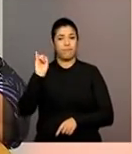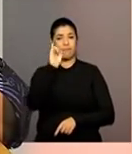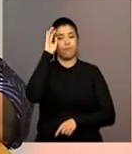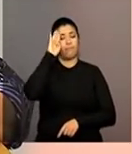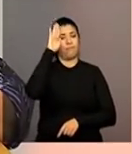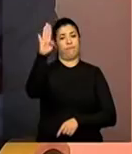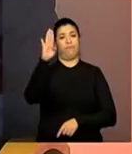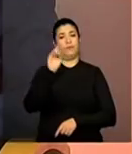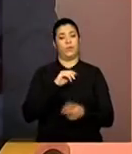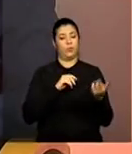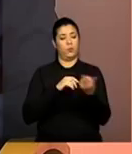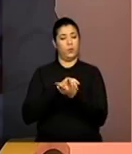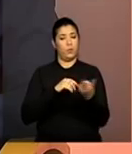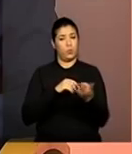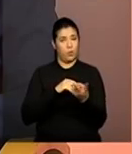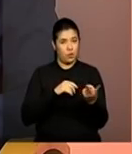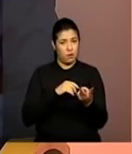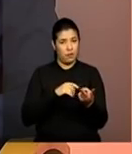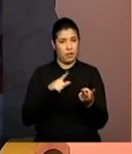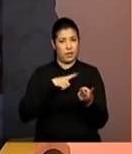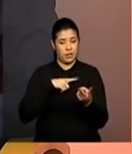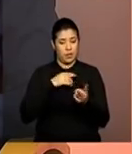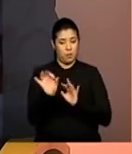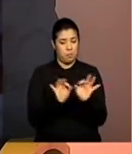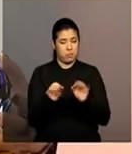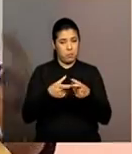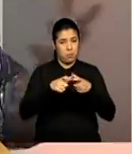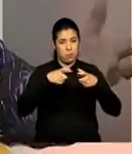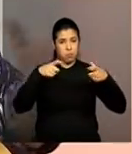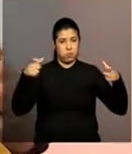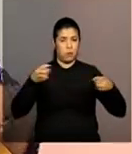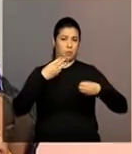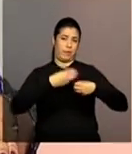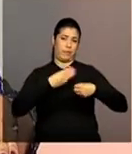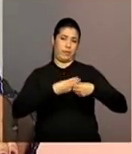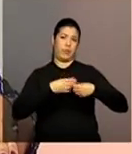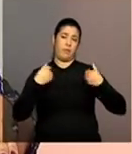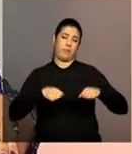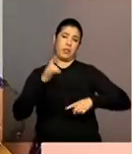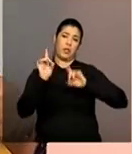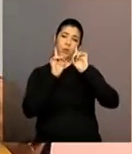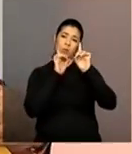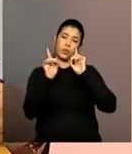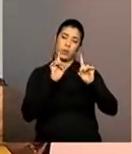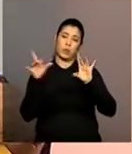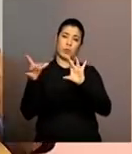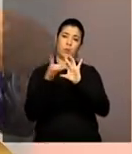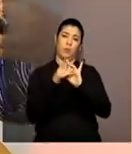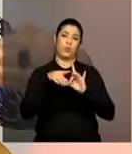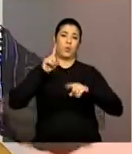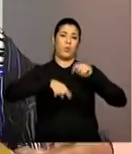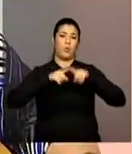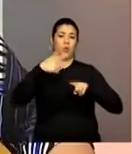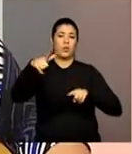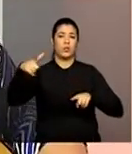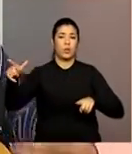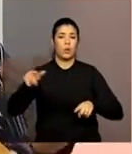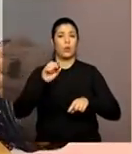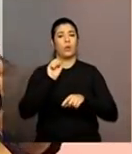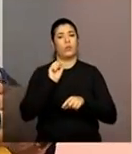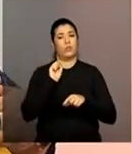requer num plano Mais amplo para o território esse diálogo com essas políticas para que o conjunto de